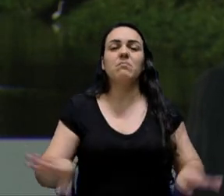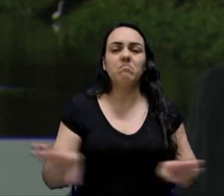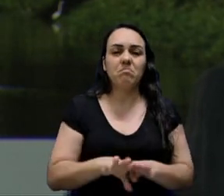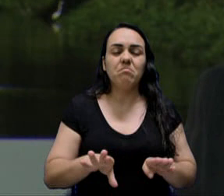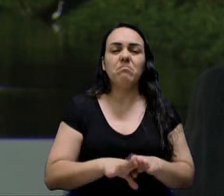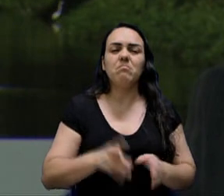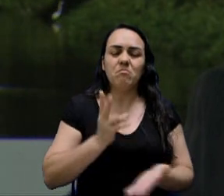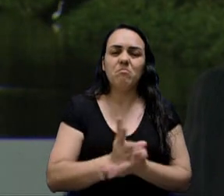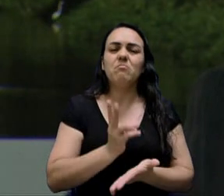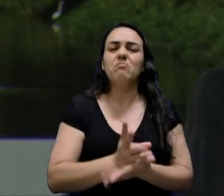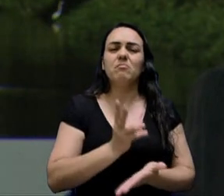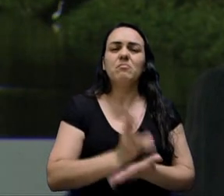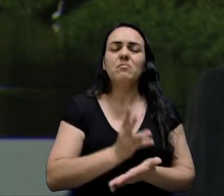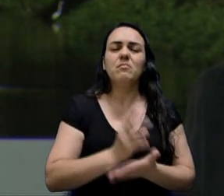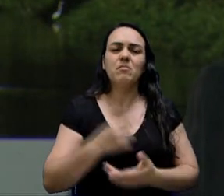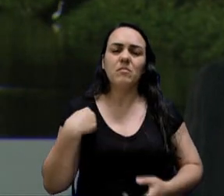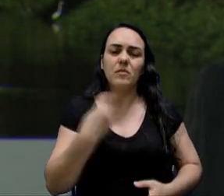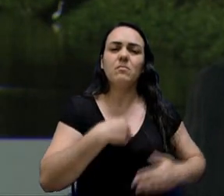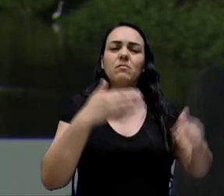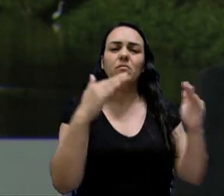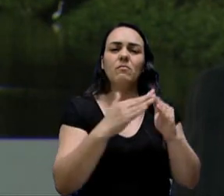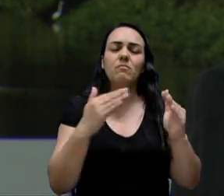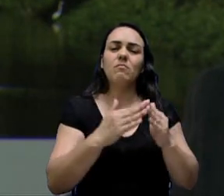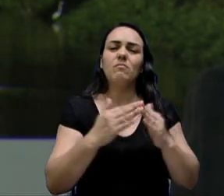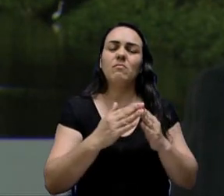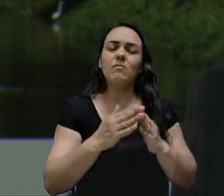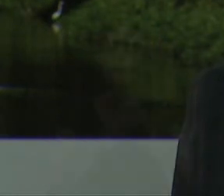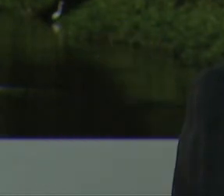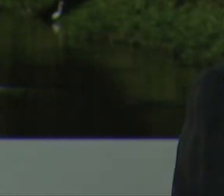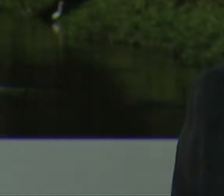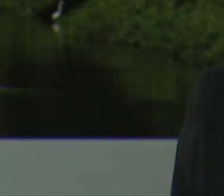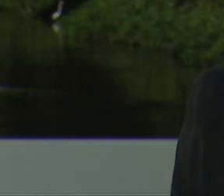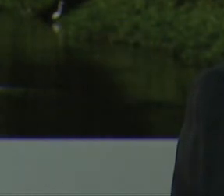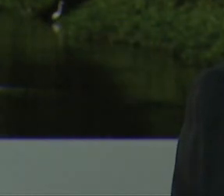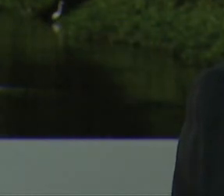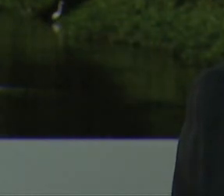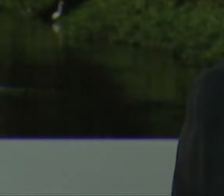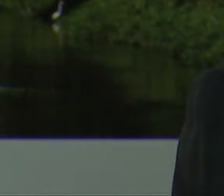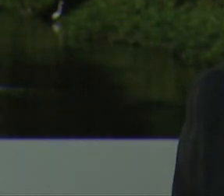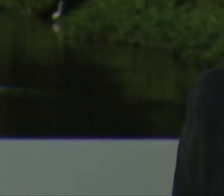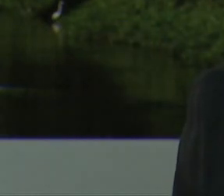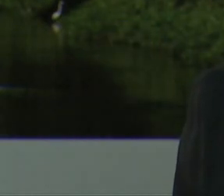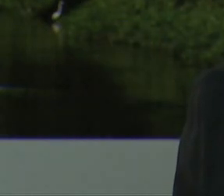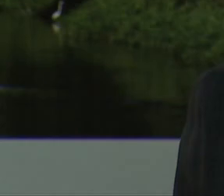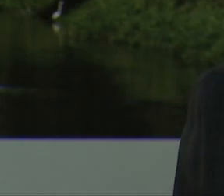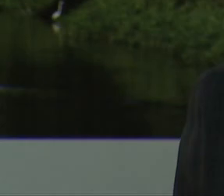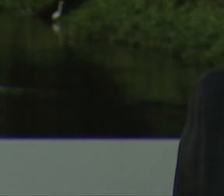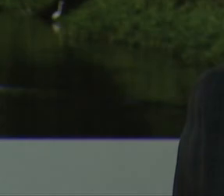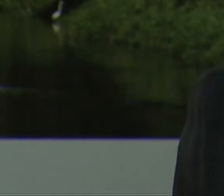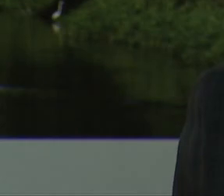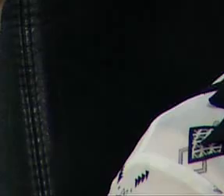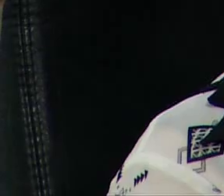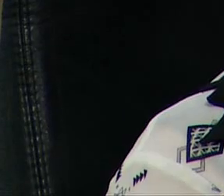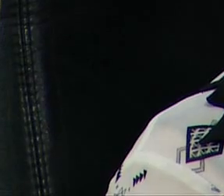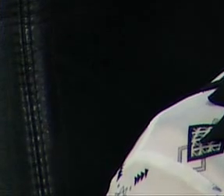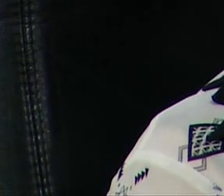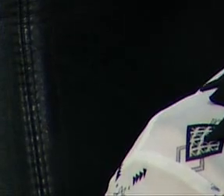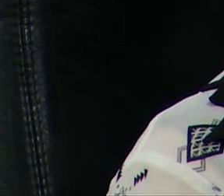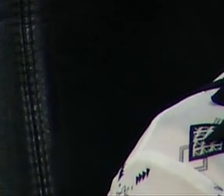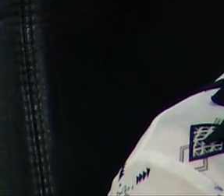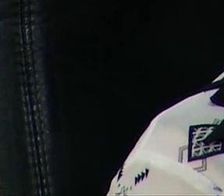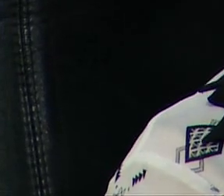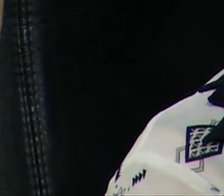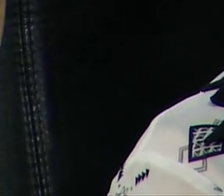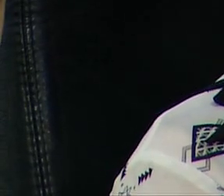sempre reinaram em nosso lar, que absorvi princípios que moldaram meu caráter e que até hoje guiam os